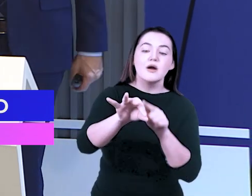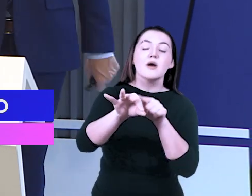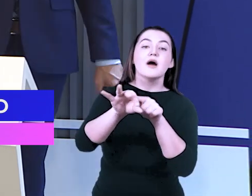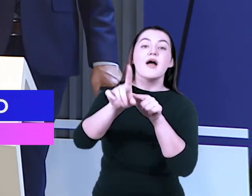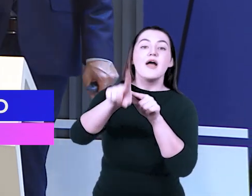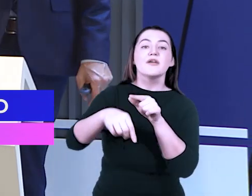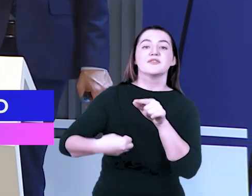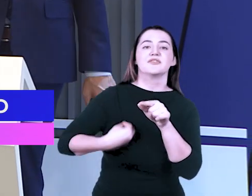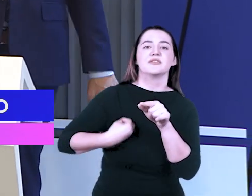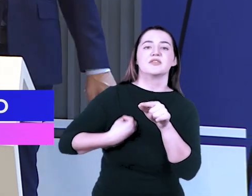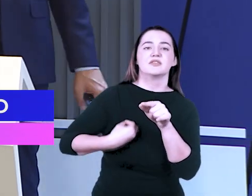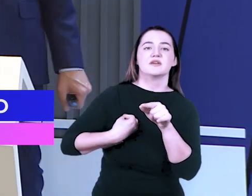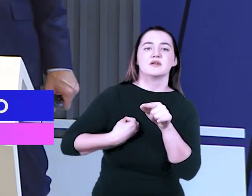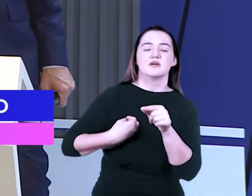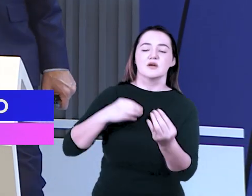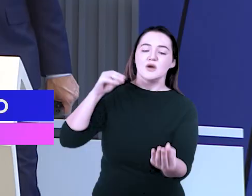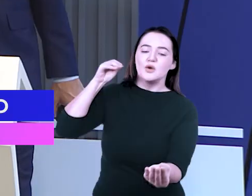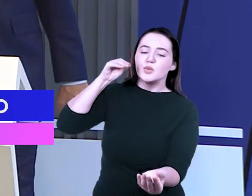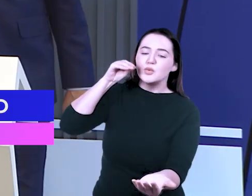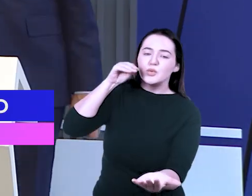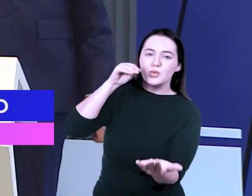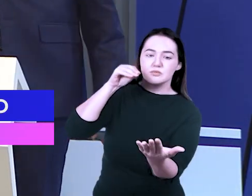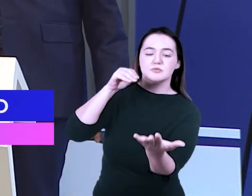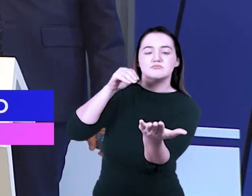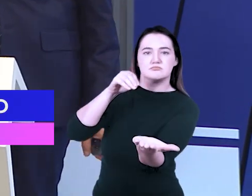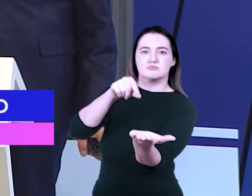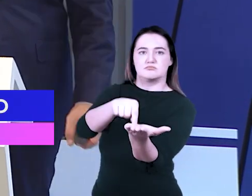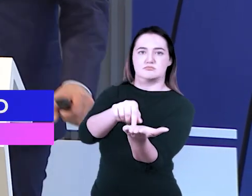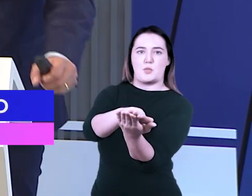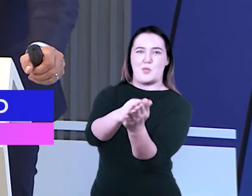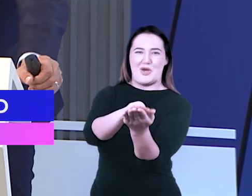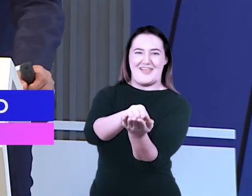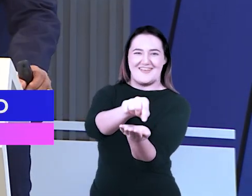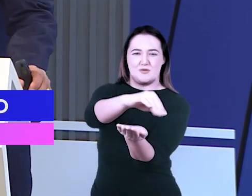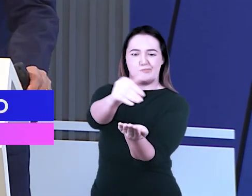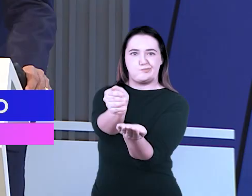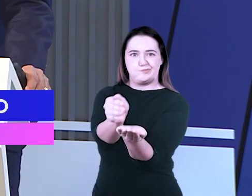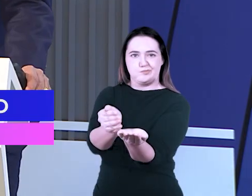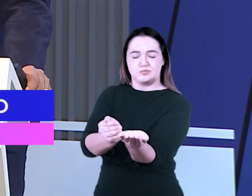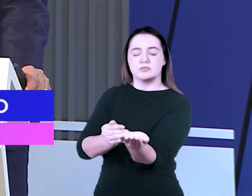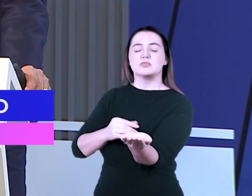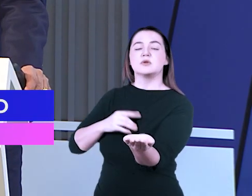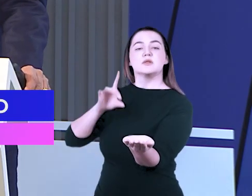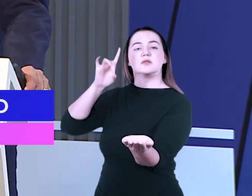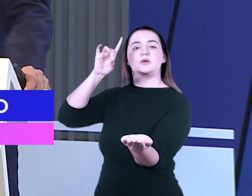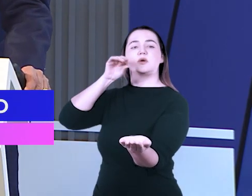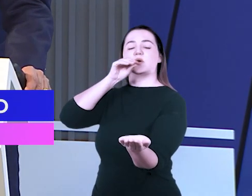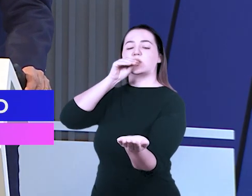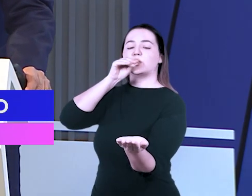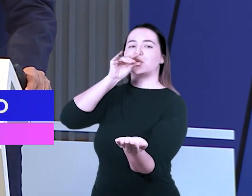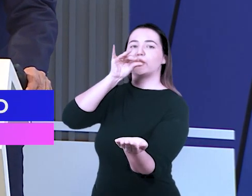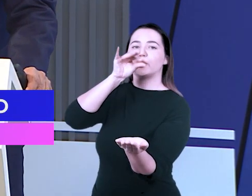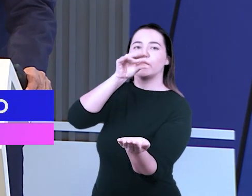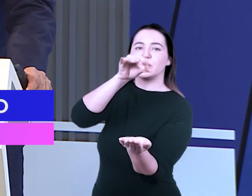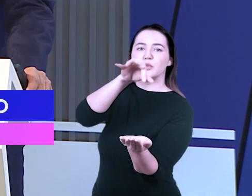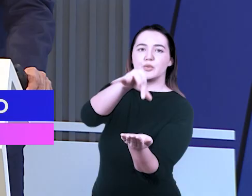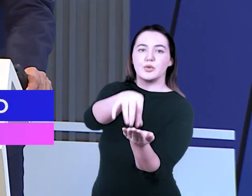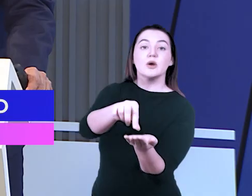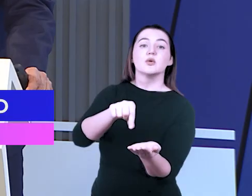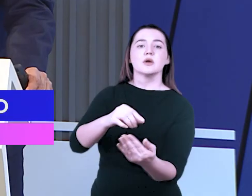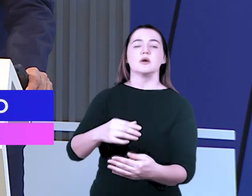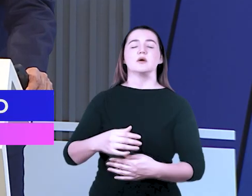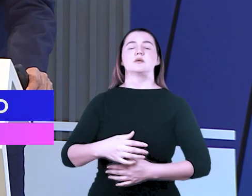vivente. O que a Bíblia está me dizendo é que eu e você, nós não temos